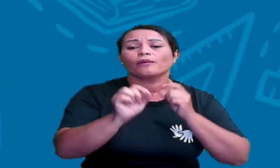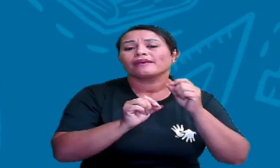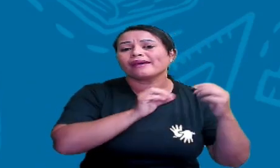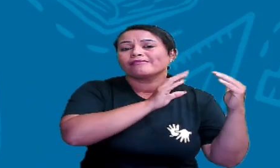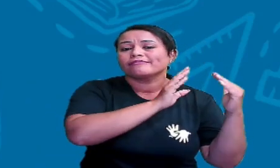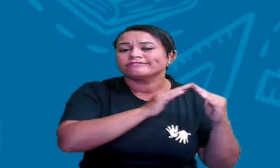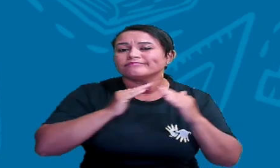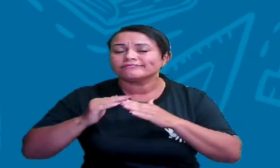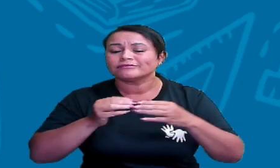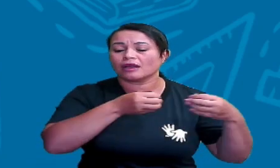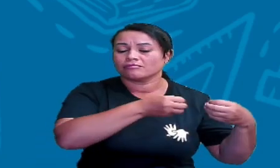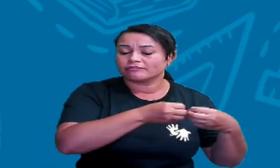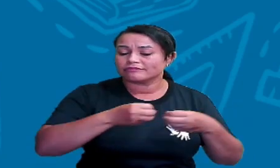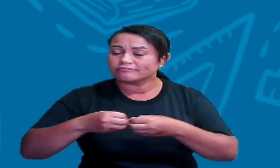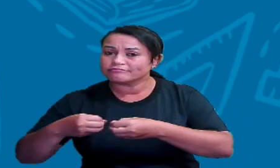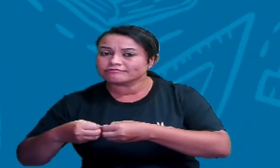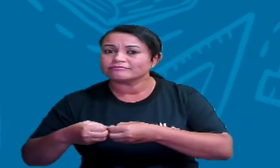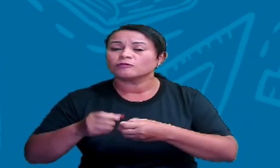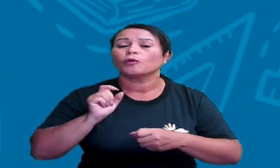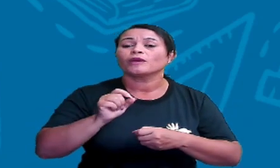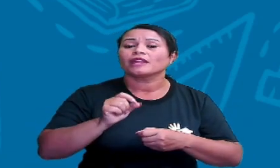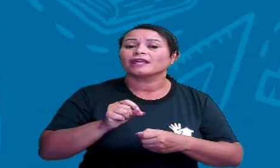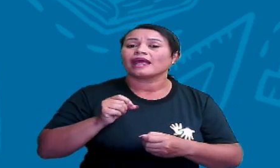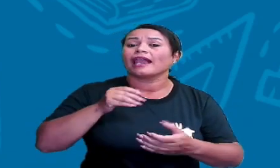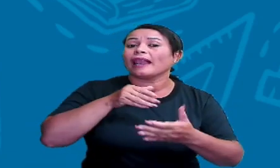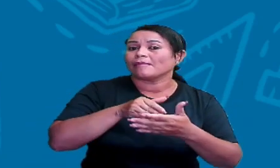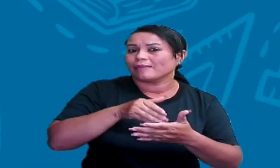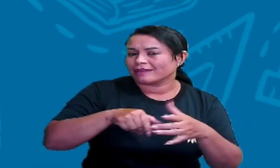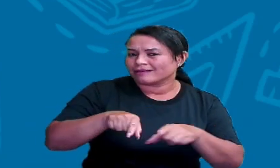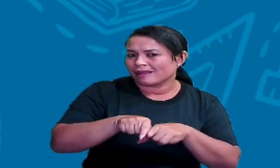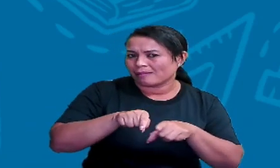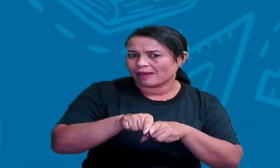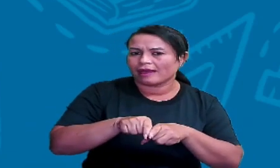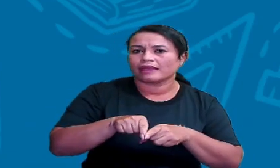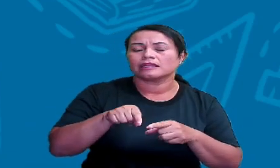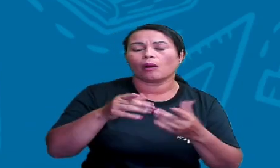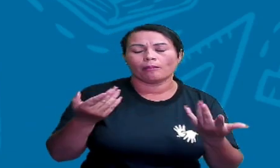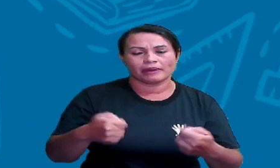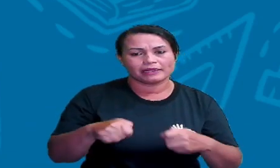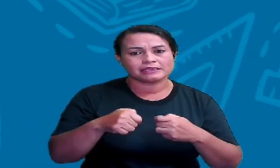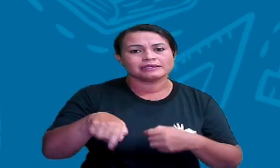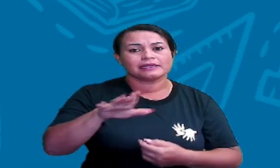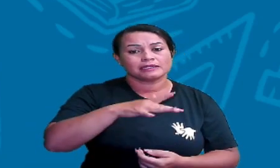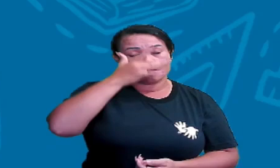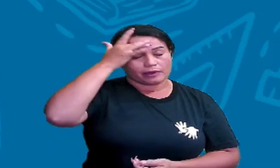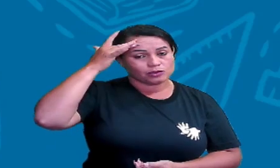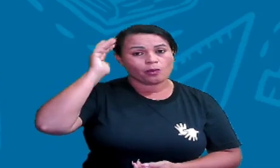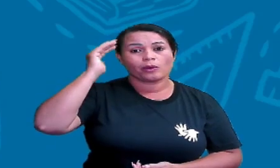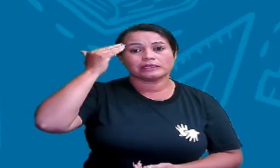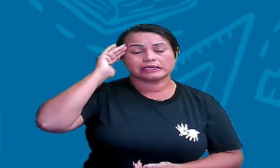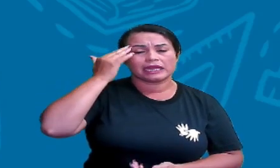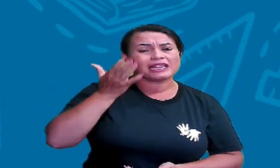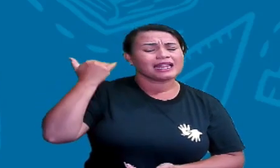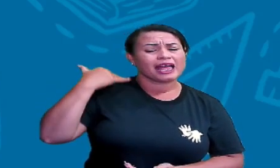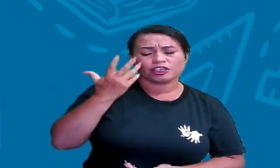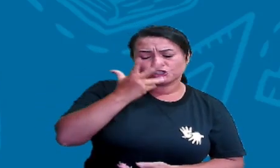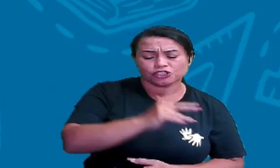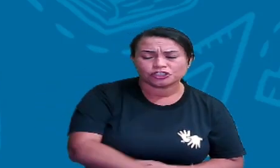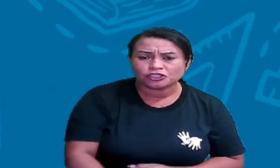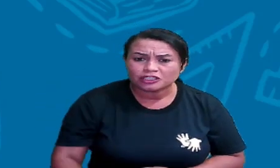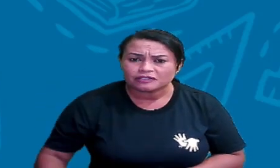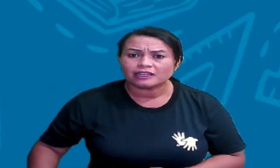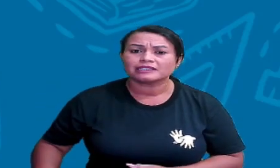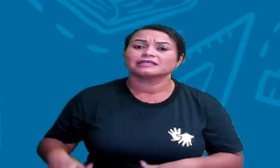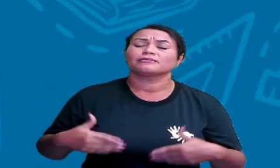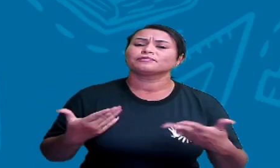é território, o que é limite, tá certo? Então, essas relações, elas precisam ser adquiridas na infância. Como